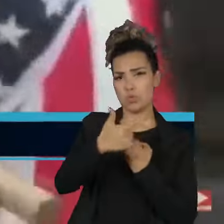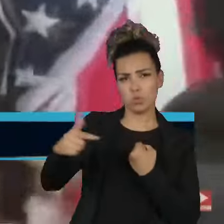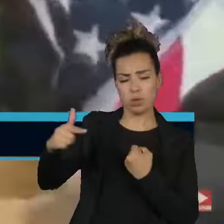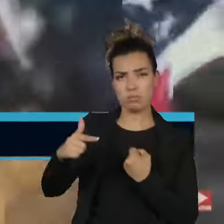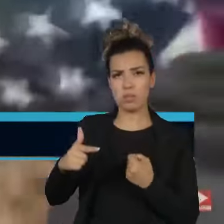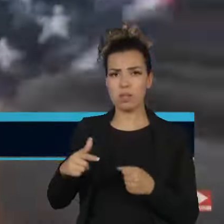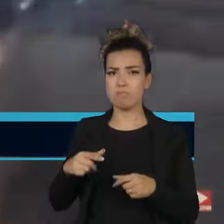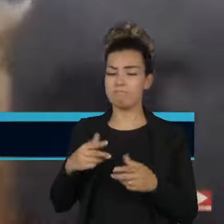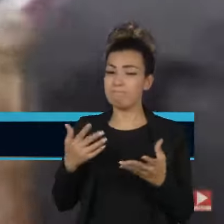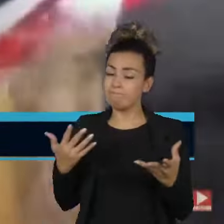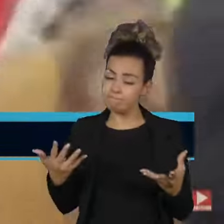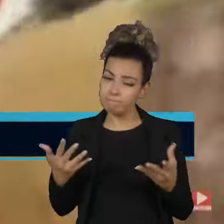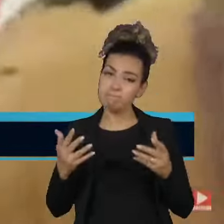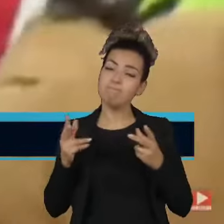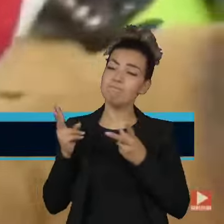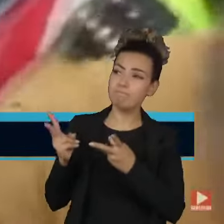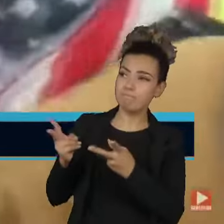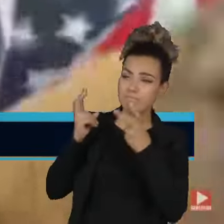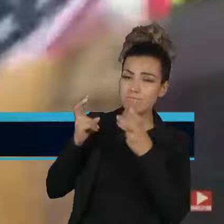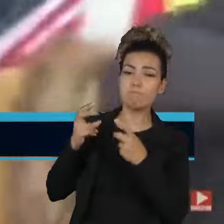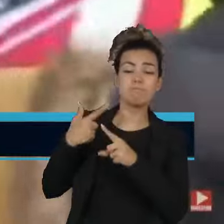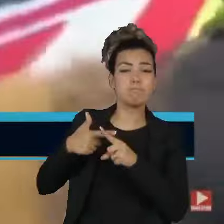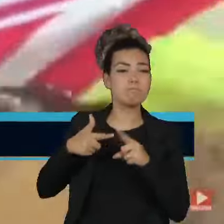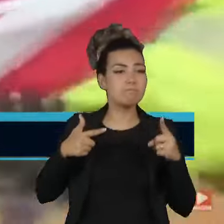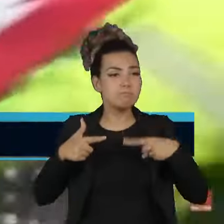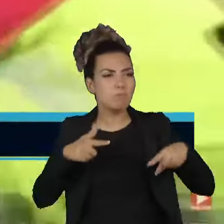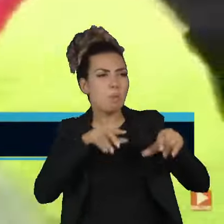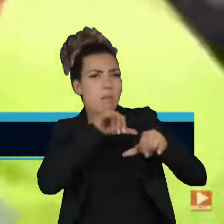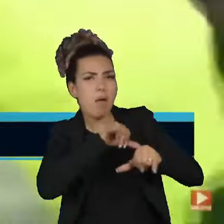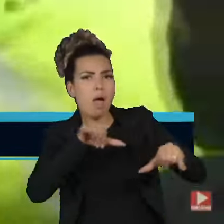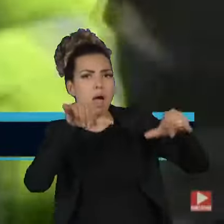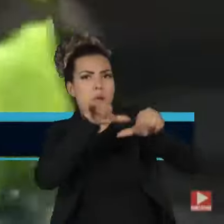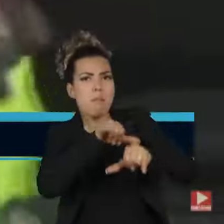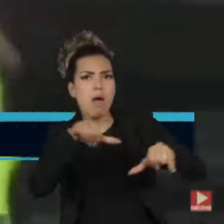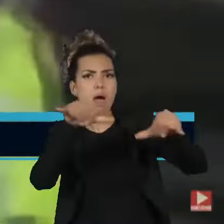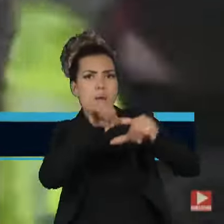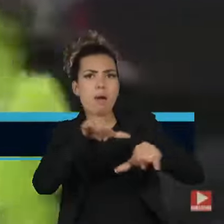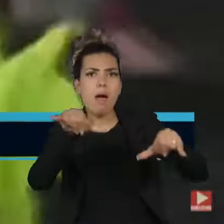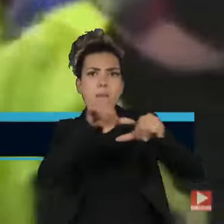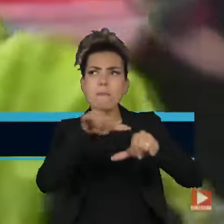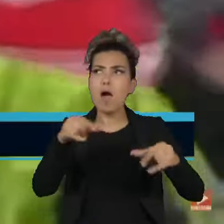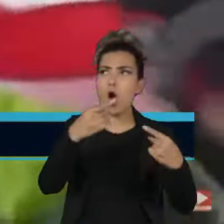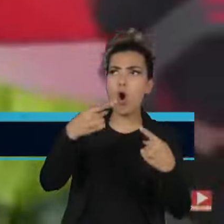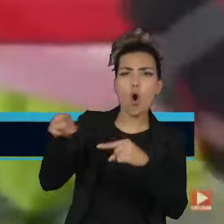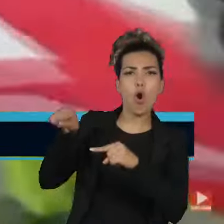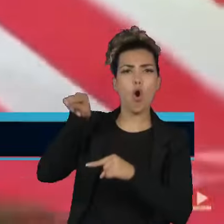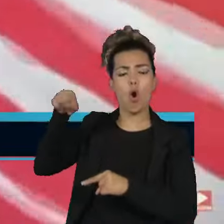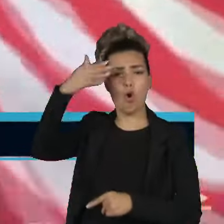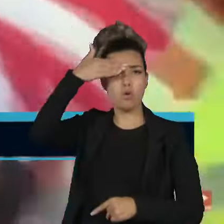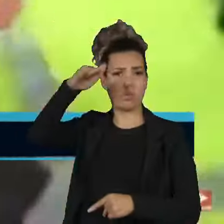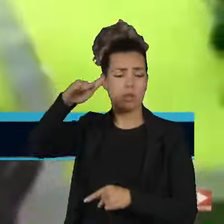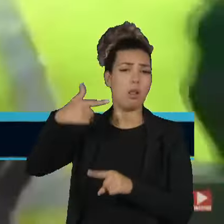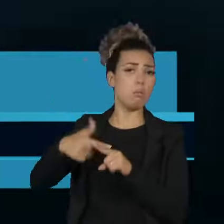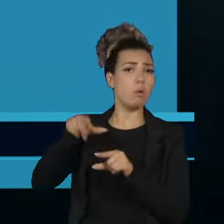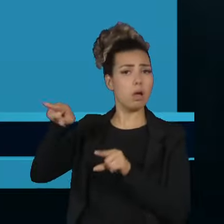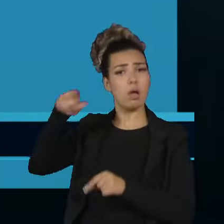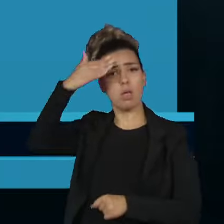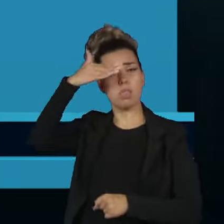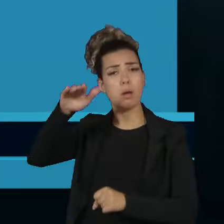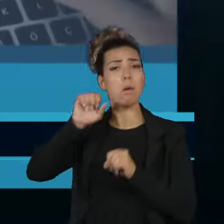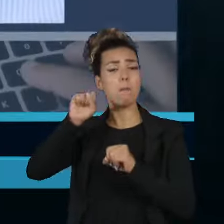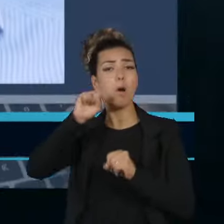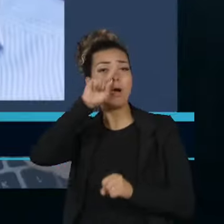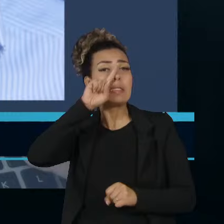ecoam o que os cientistas políticos vêm falando do ex-presidente e dos riscos que ele impõe à democracia americana.